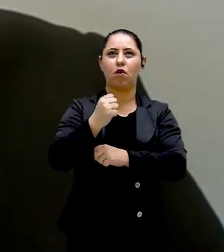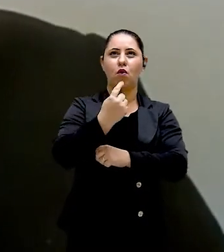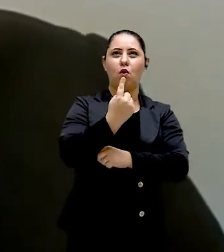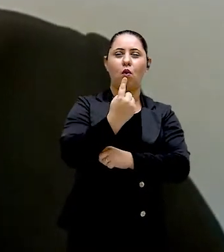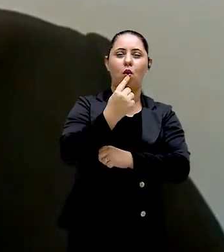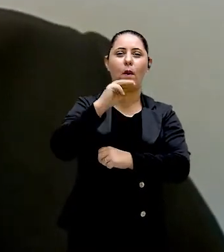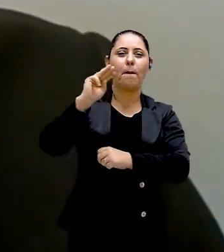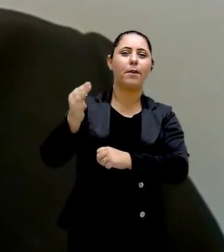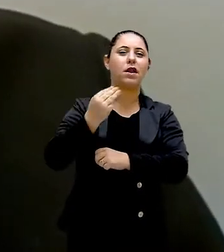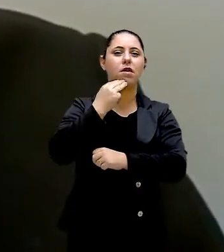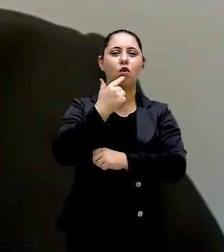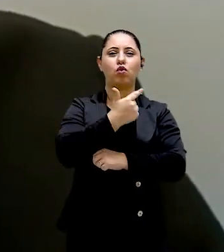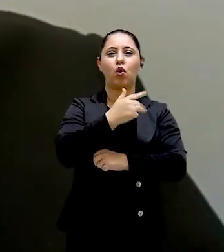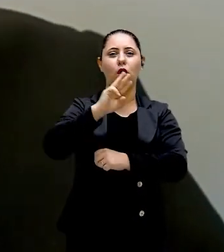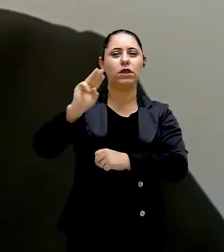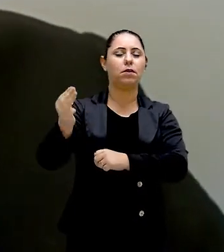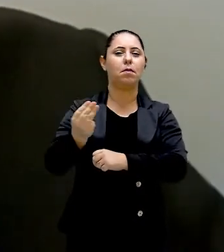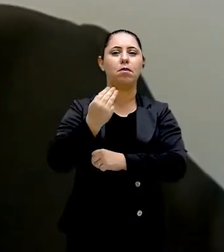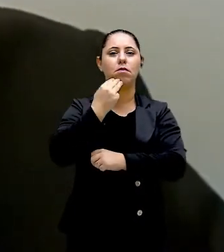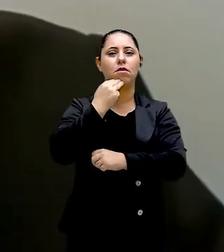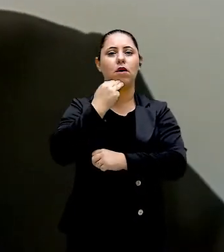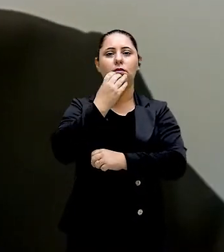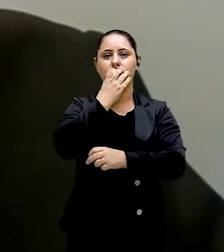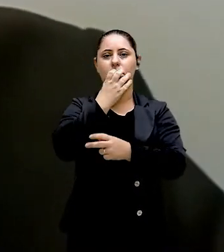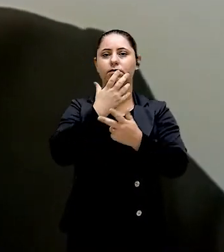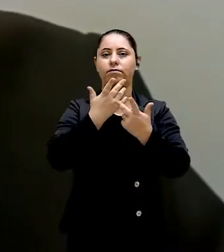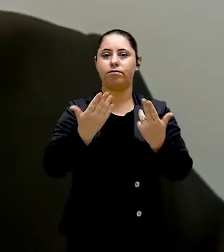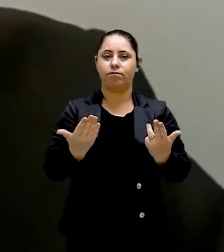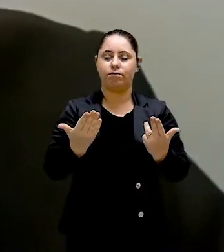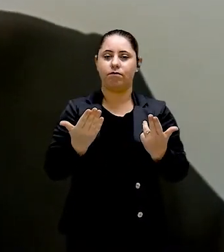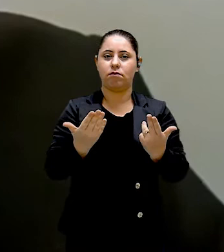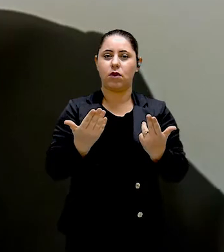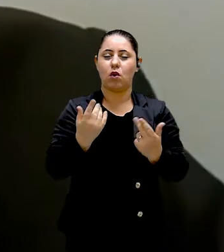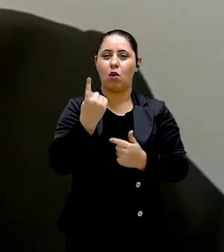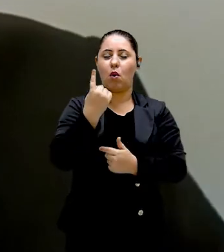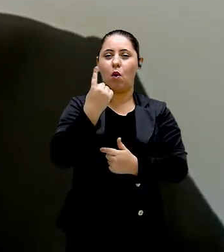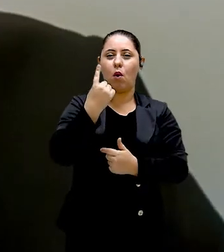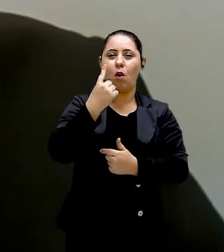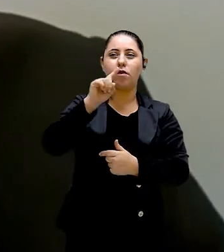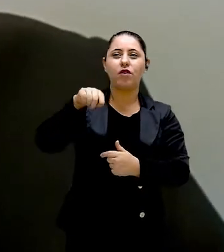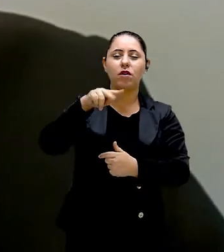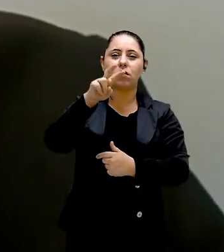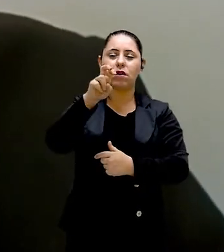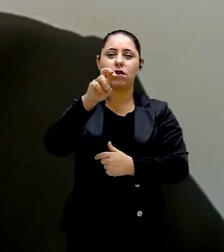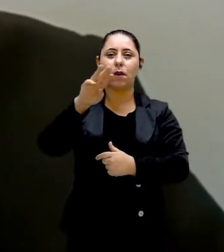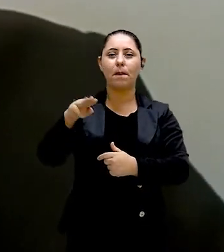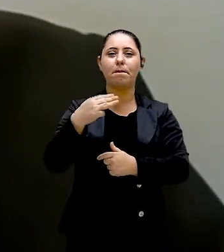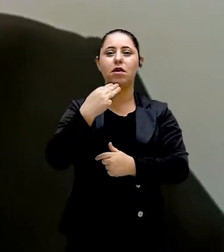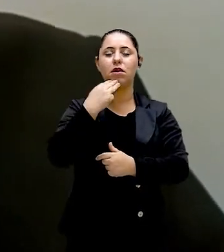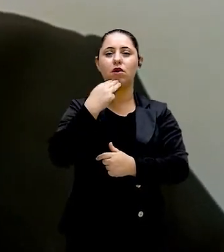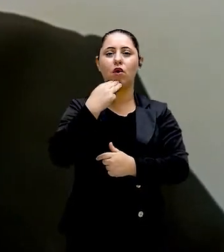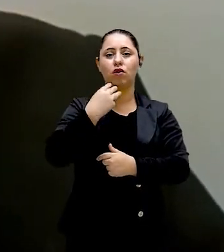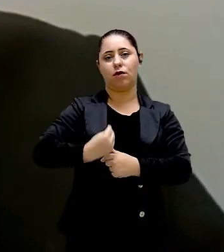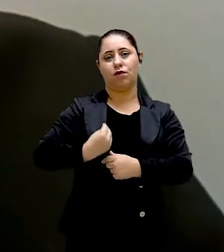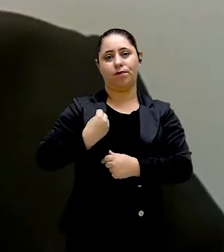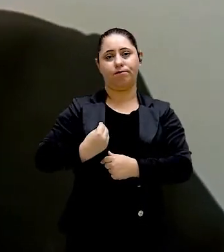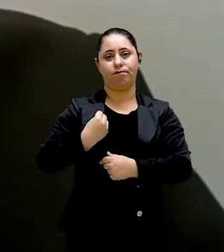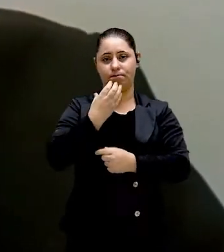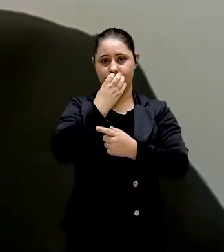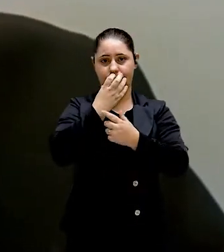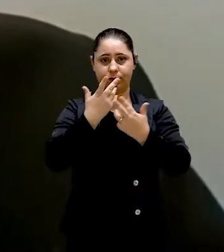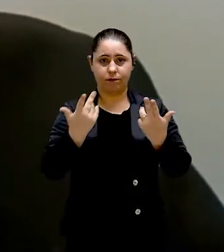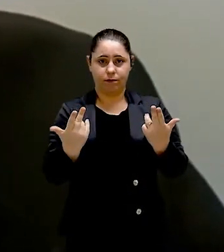2 milhões de animais, ou seja, 1,5 milhão a 2 milhões de vidas. Isso de